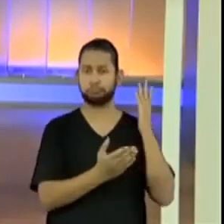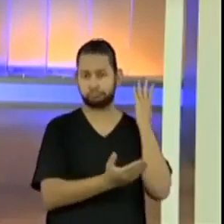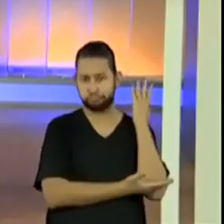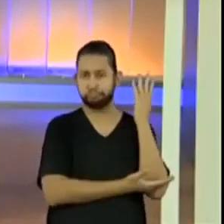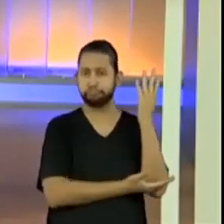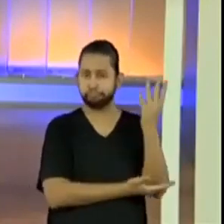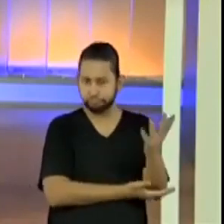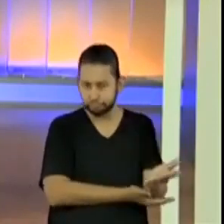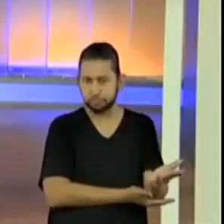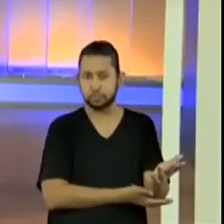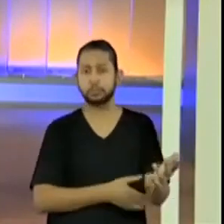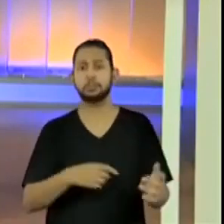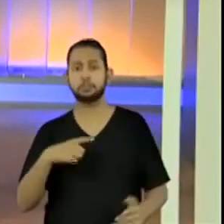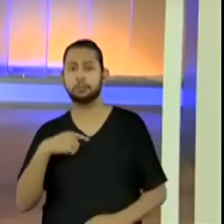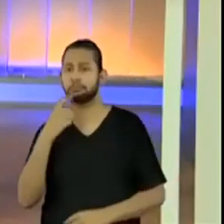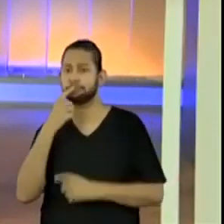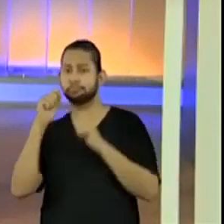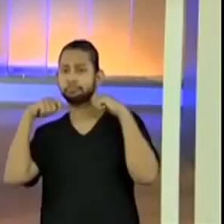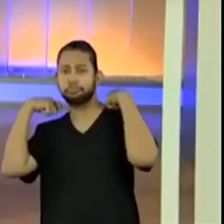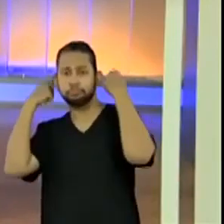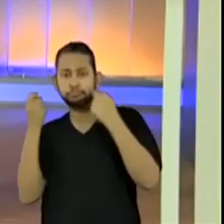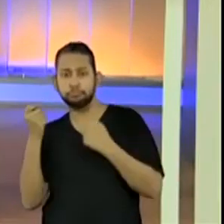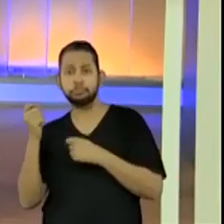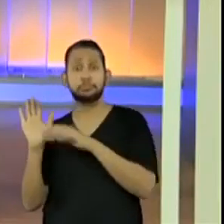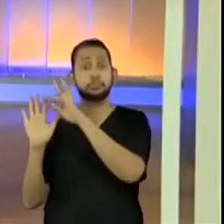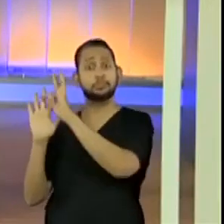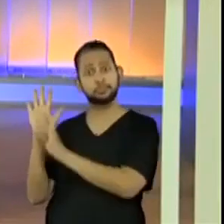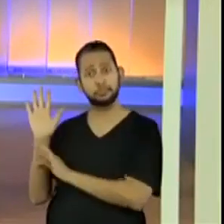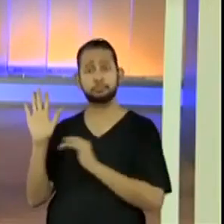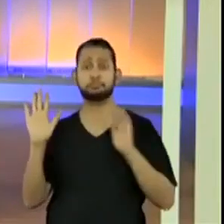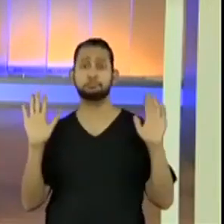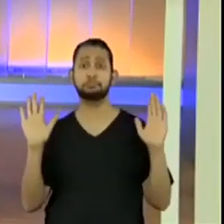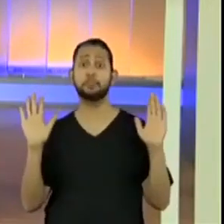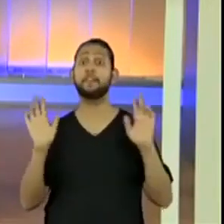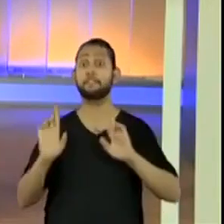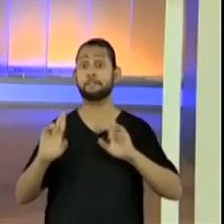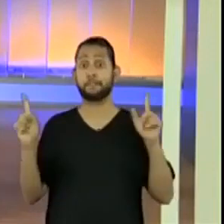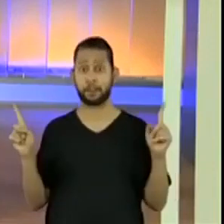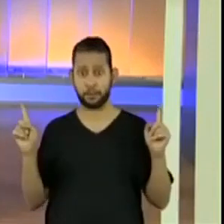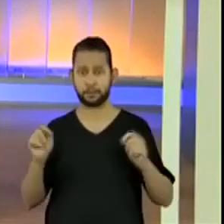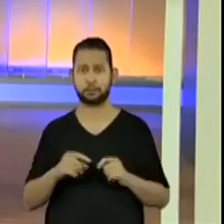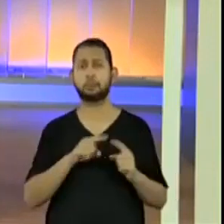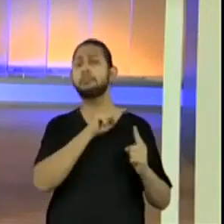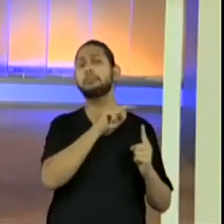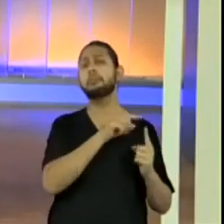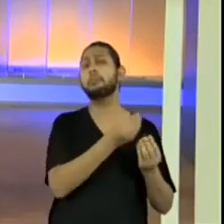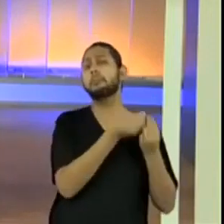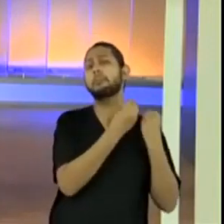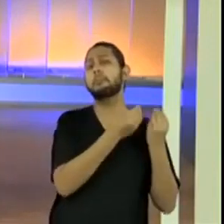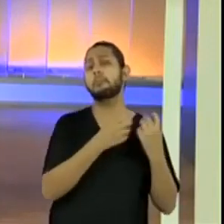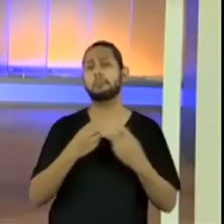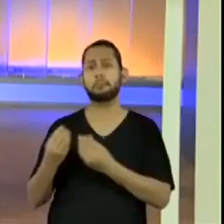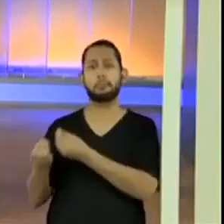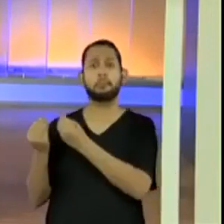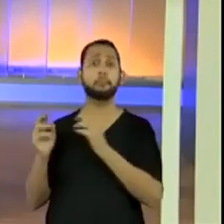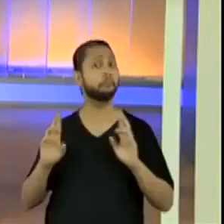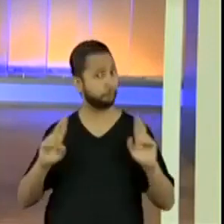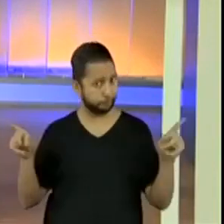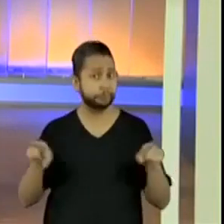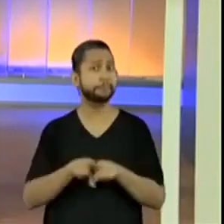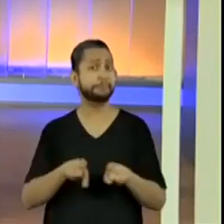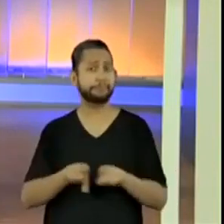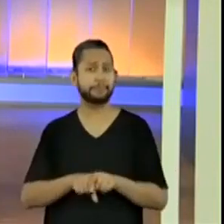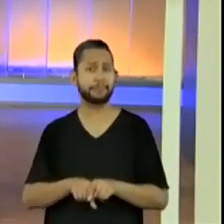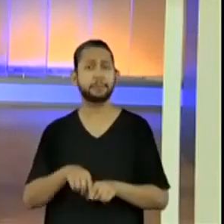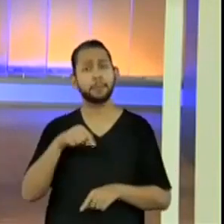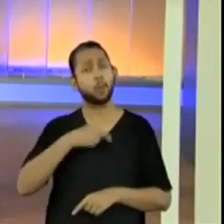lembrar? São textos diferentes, porém, com funções diferentes, né? Se apresentam de formas diferentes, mas eu consigo